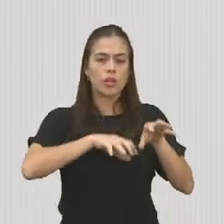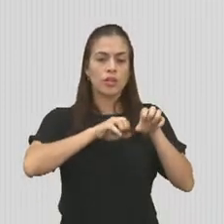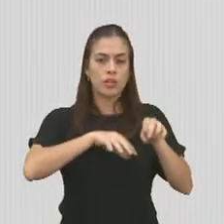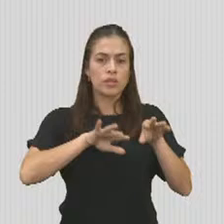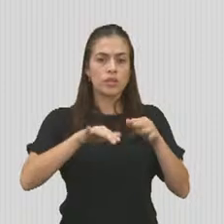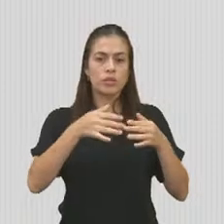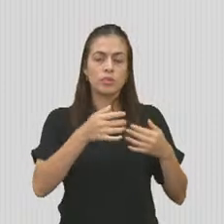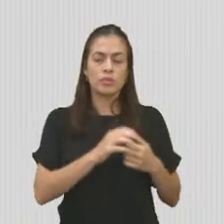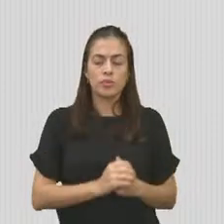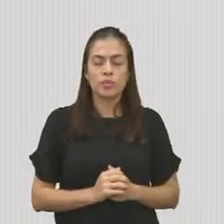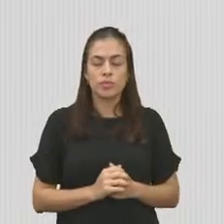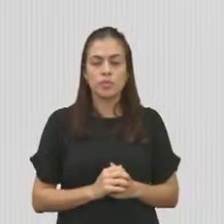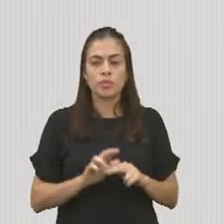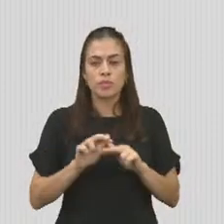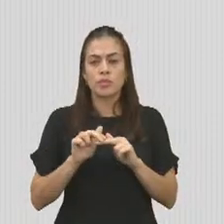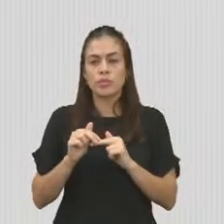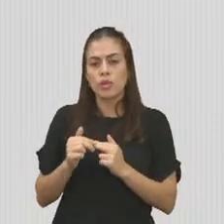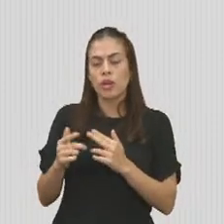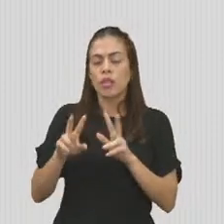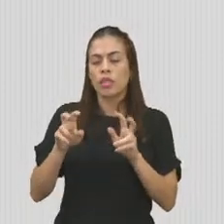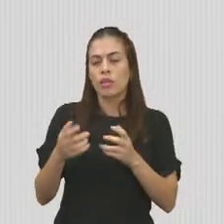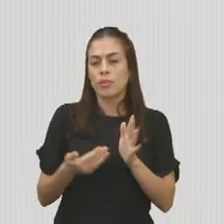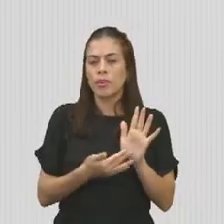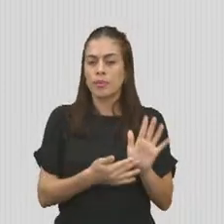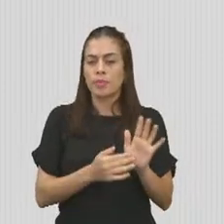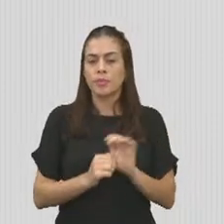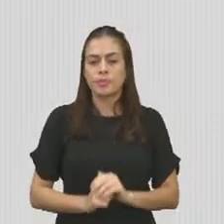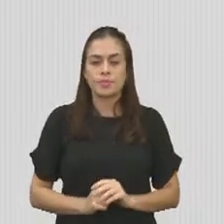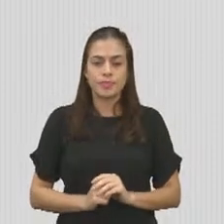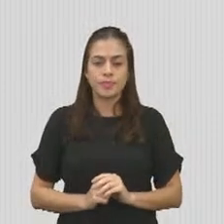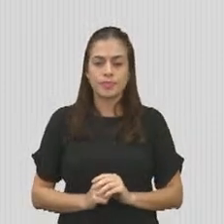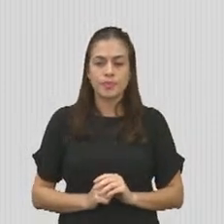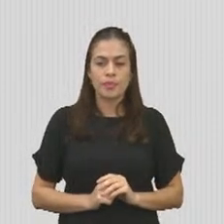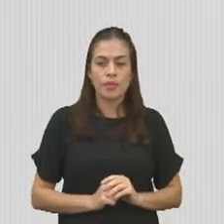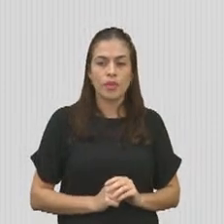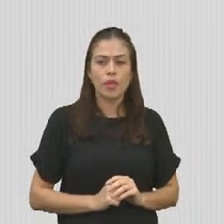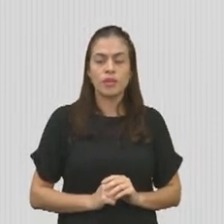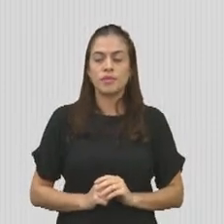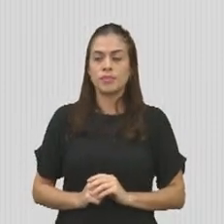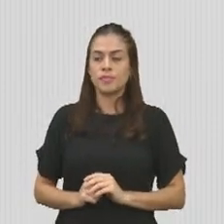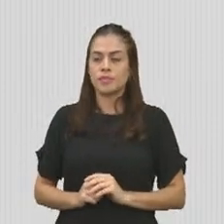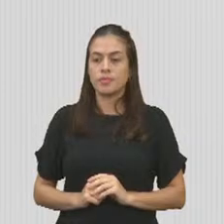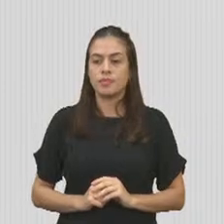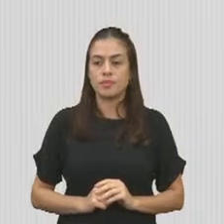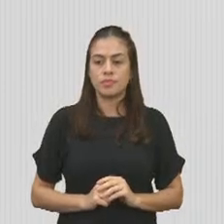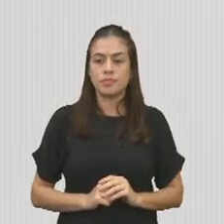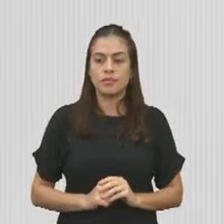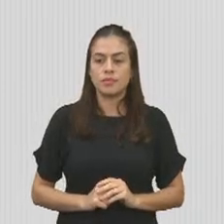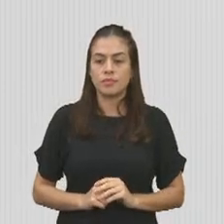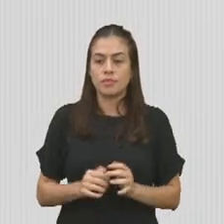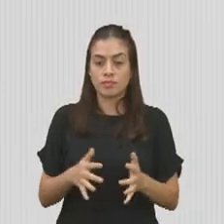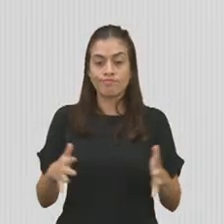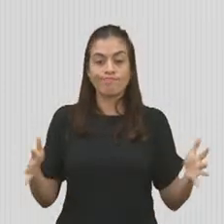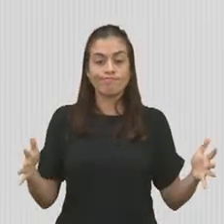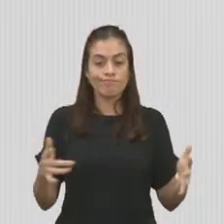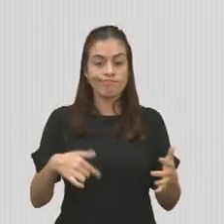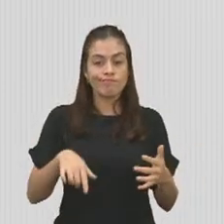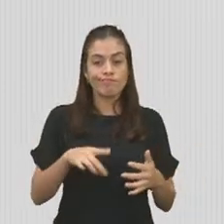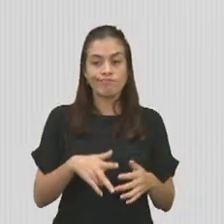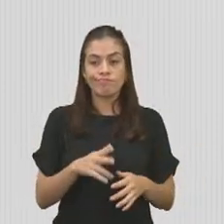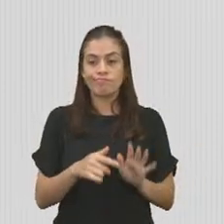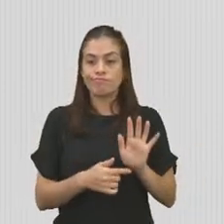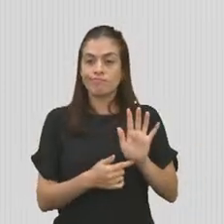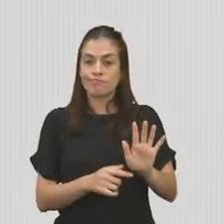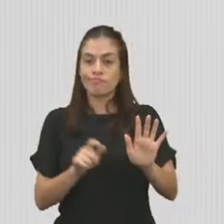no quesito educação essa questão de inclusão. Pode passar o slide, por favor? Aí, se a gente expande um pouco o nosso recorte,